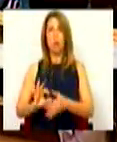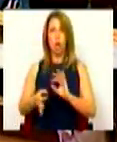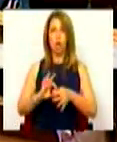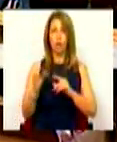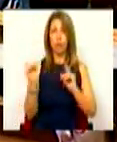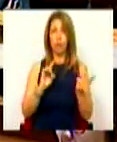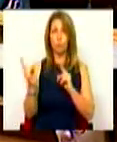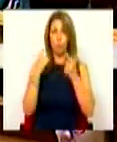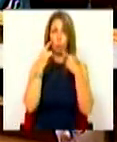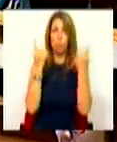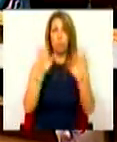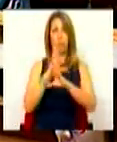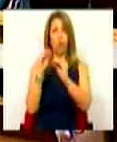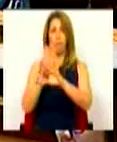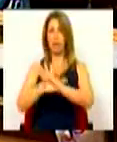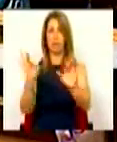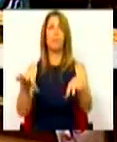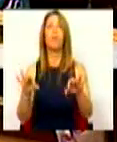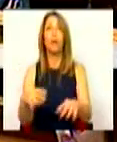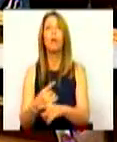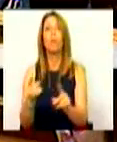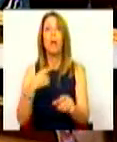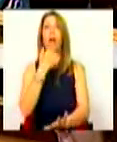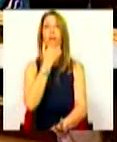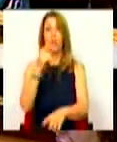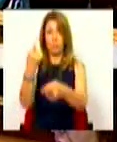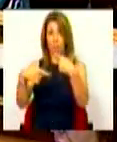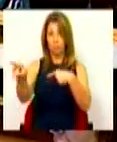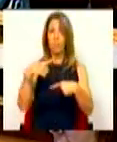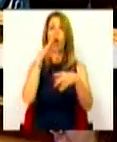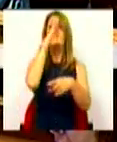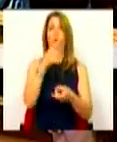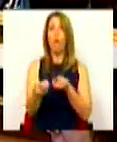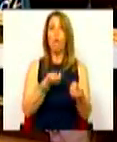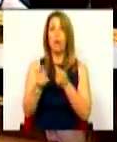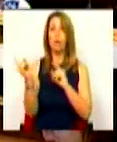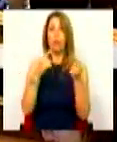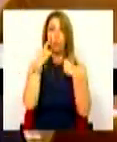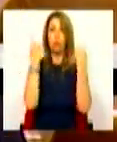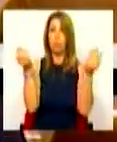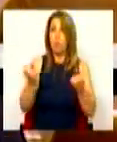falados. Felizmente os senhores não governam os transportes públicos, felizmente os senhores não governam o país. Muito obrigado.